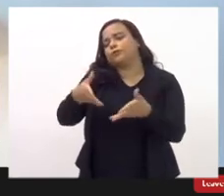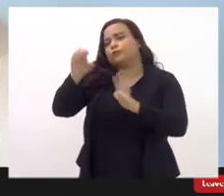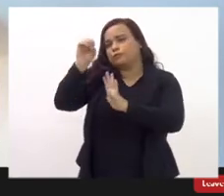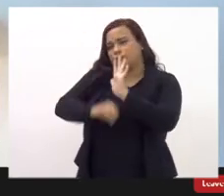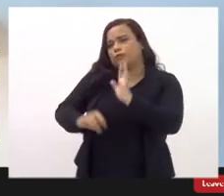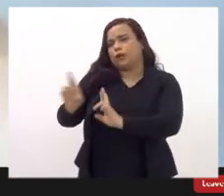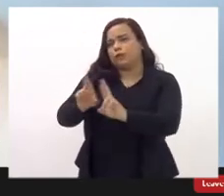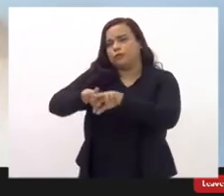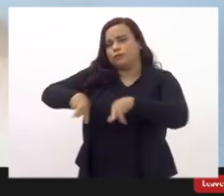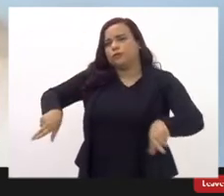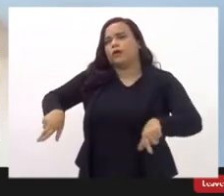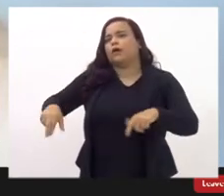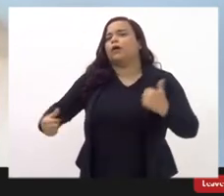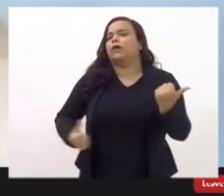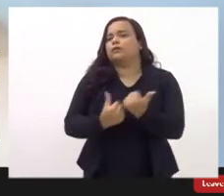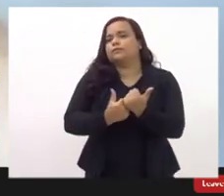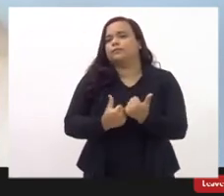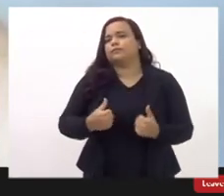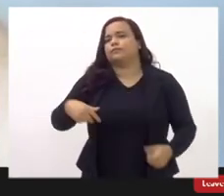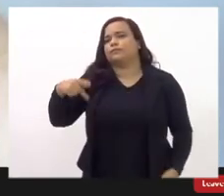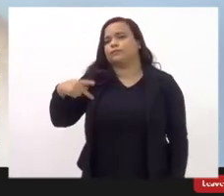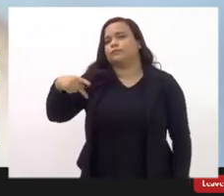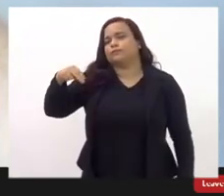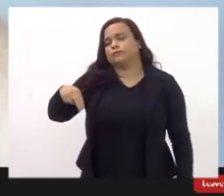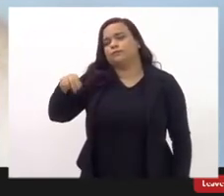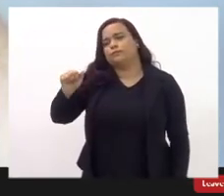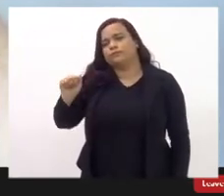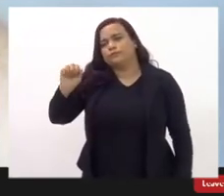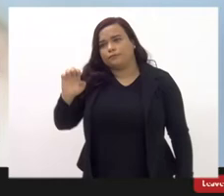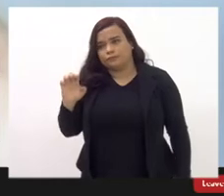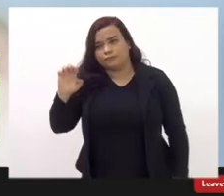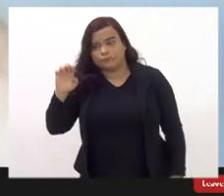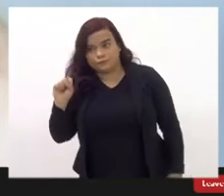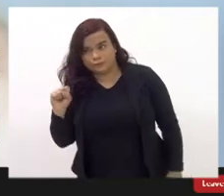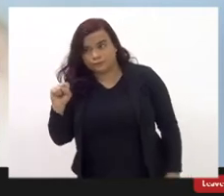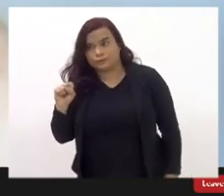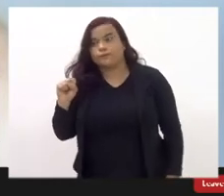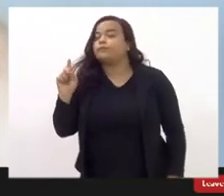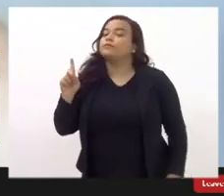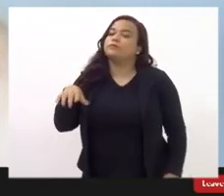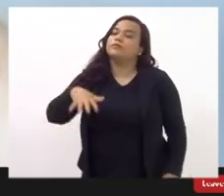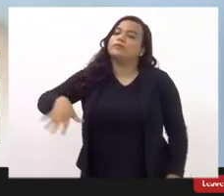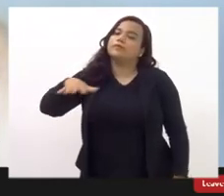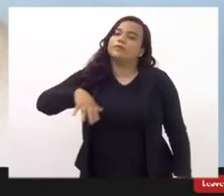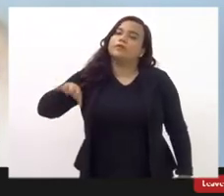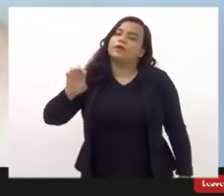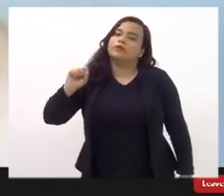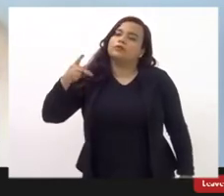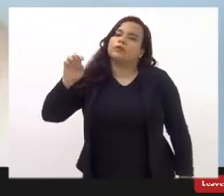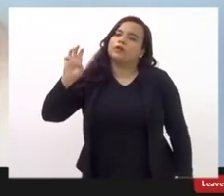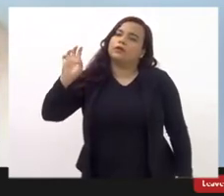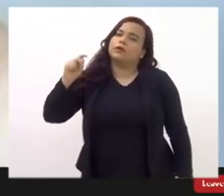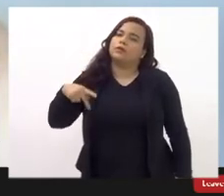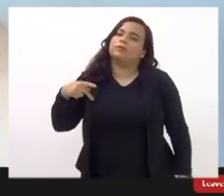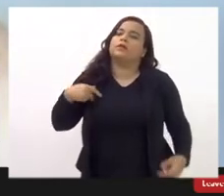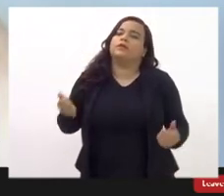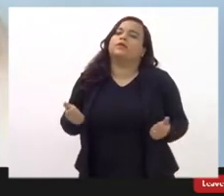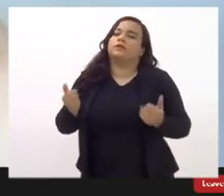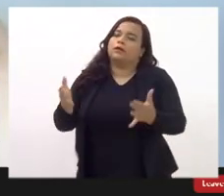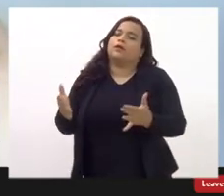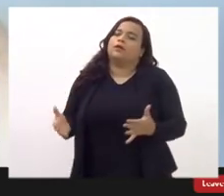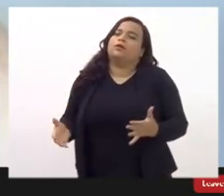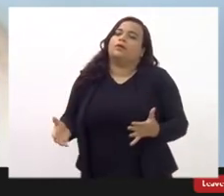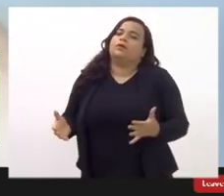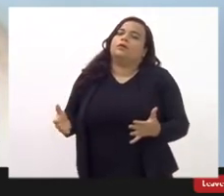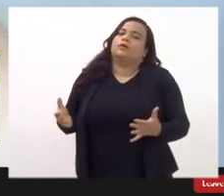da assistência estudantil, PNAES, dos campi, ele é alocado para cobrir os custos de transporte dos estudantes